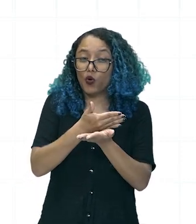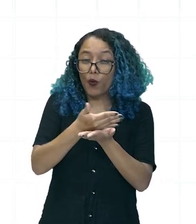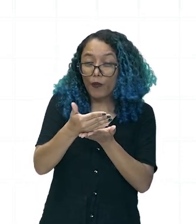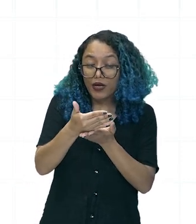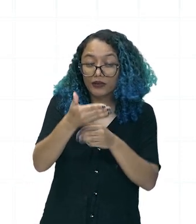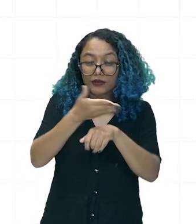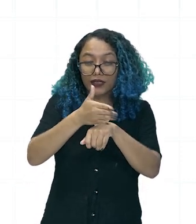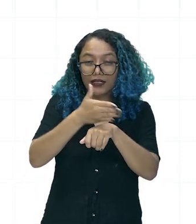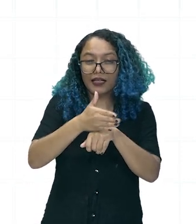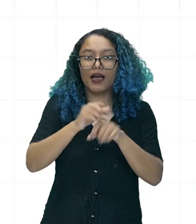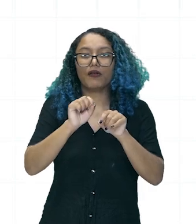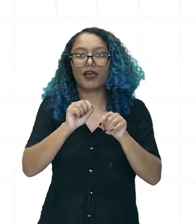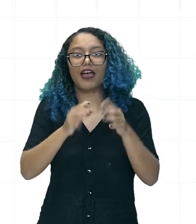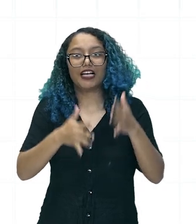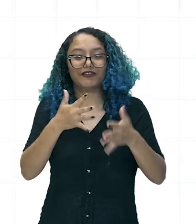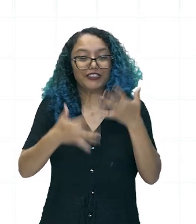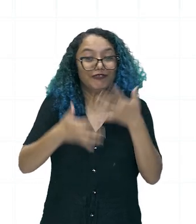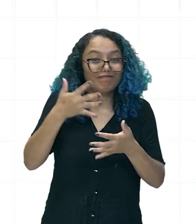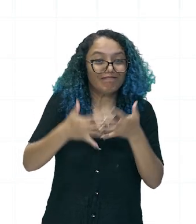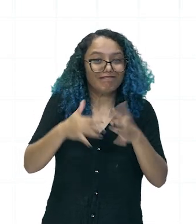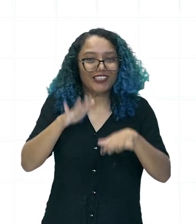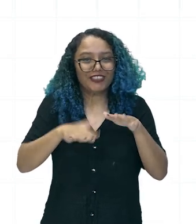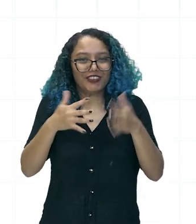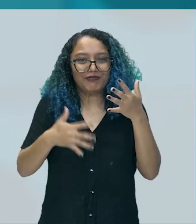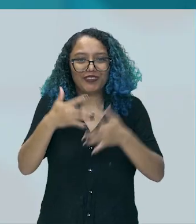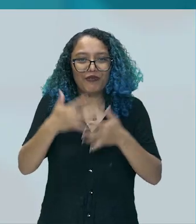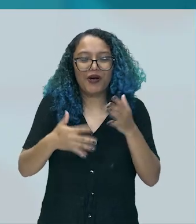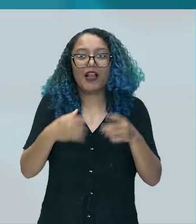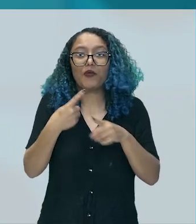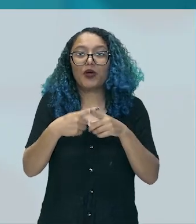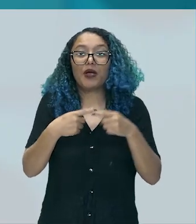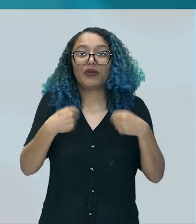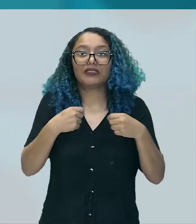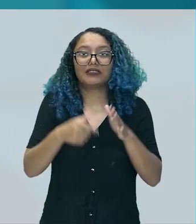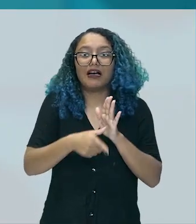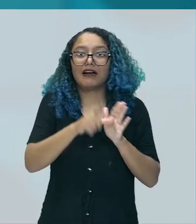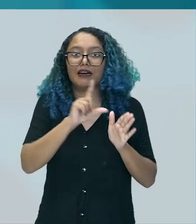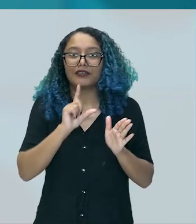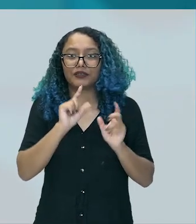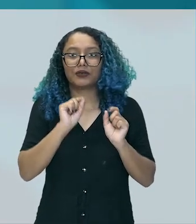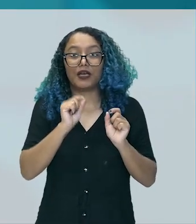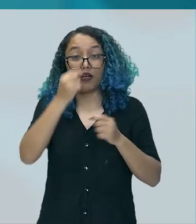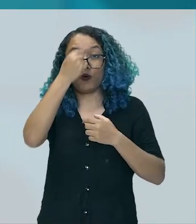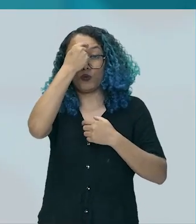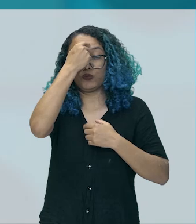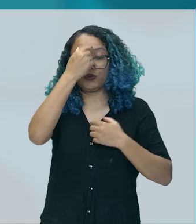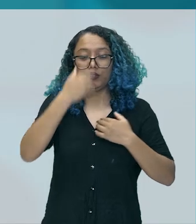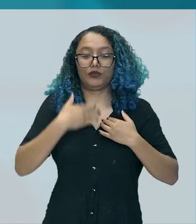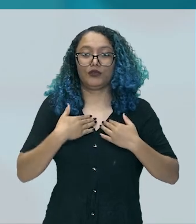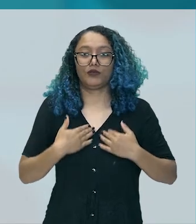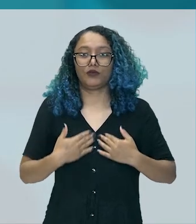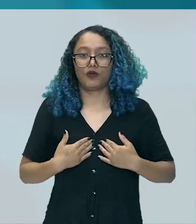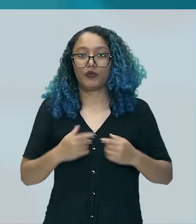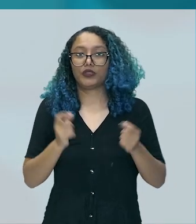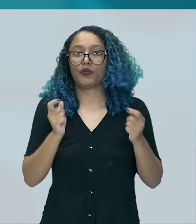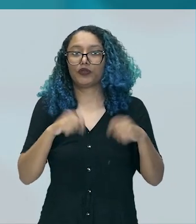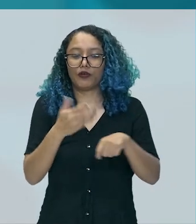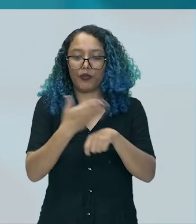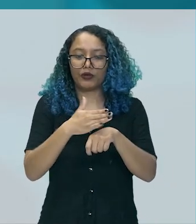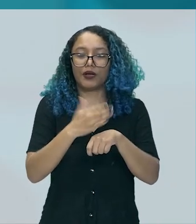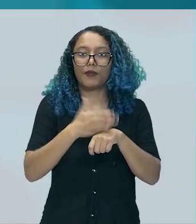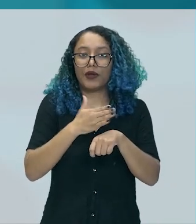né? E coordenação, certo? O jump é um treinamento cardio em um mini